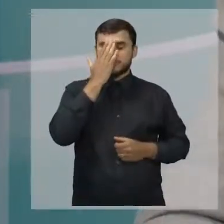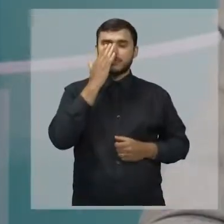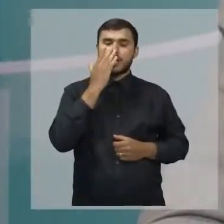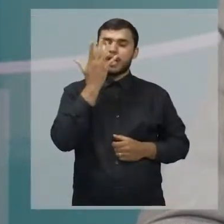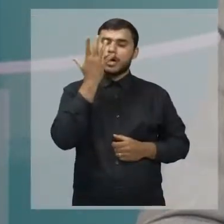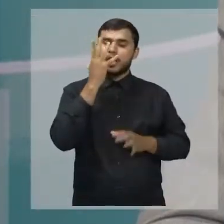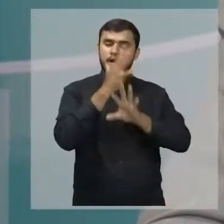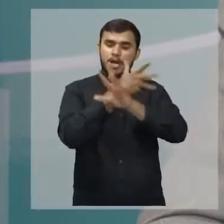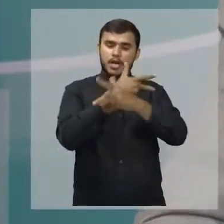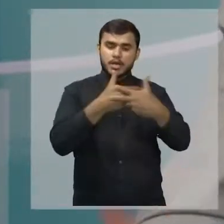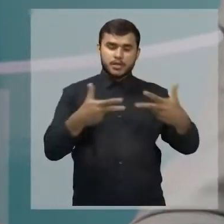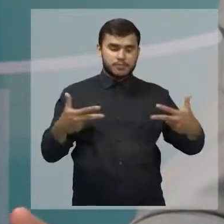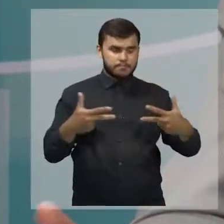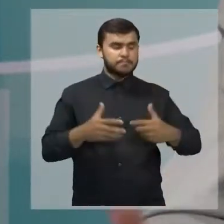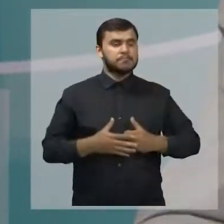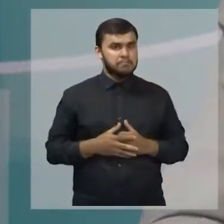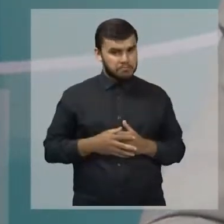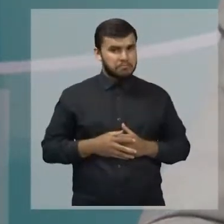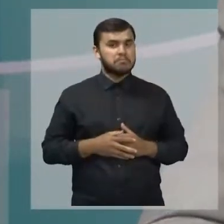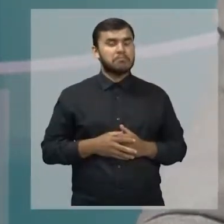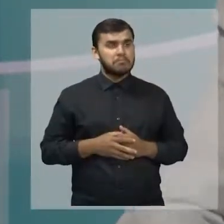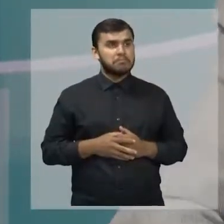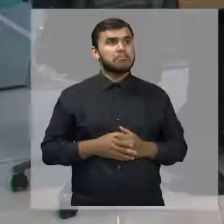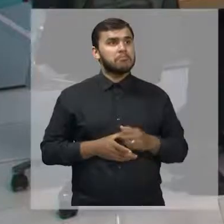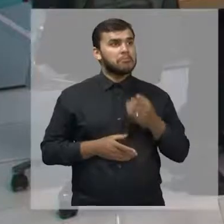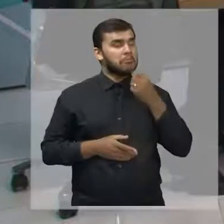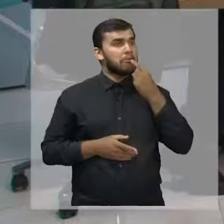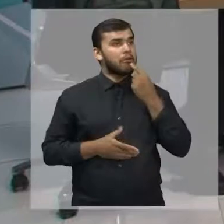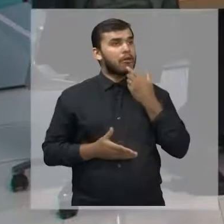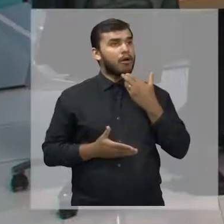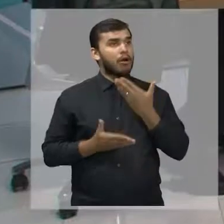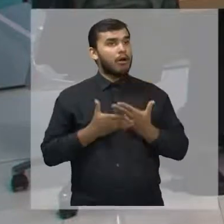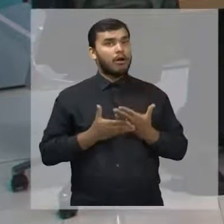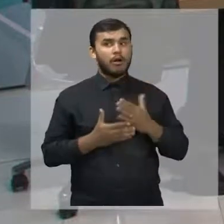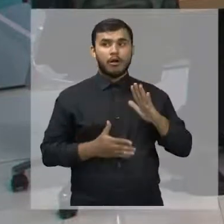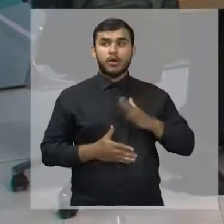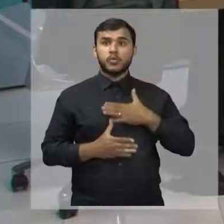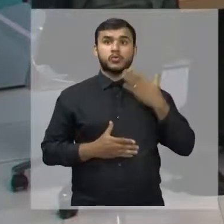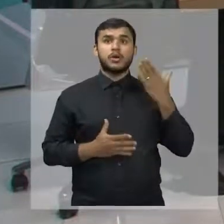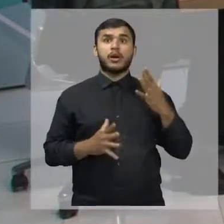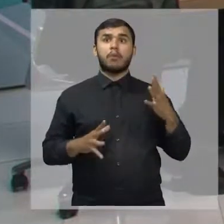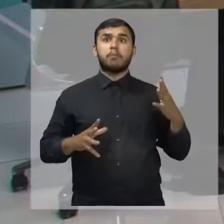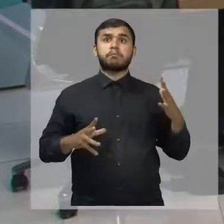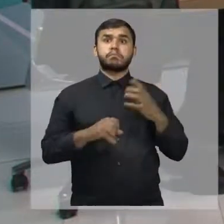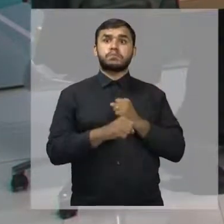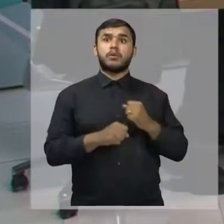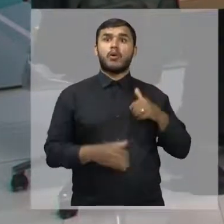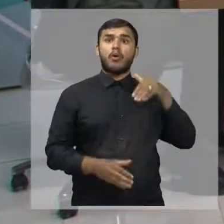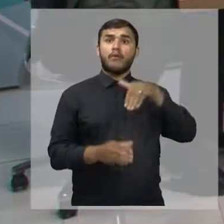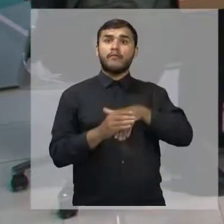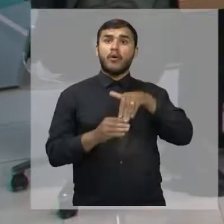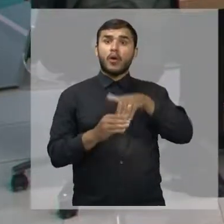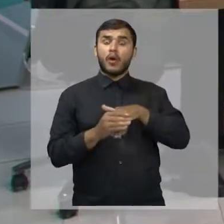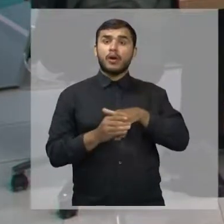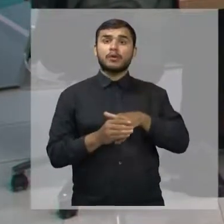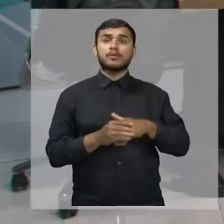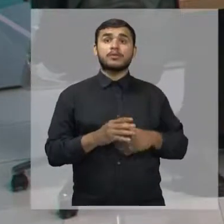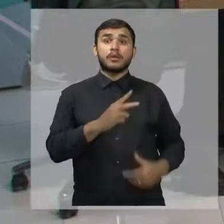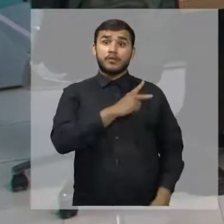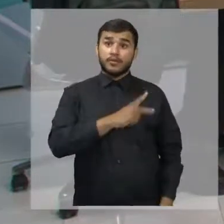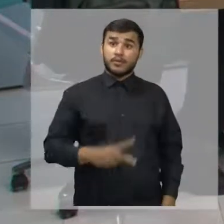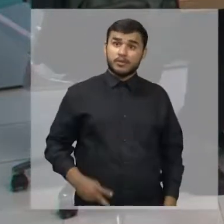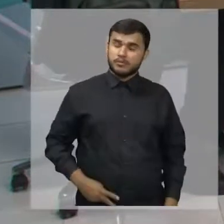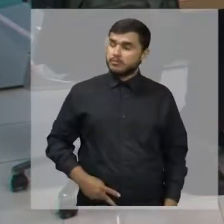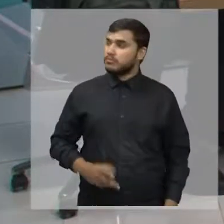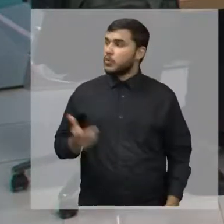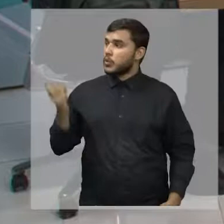uma surpresa, a gente que acompanha, eu que acompanho, uma votação extraordinária. Ele já se elege vereador com votação já extraordinária e